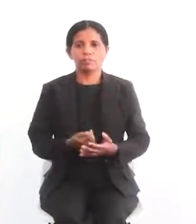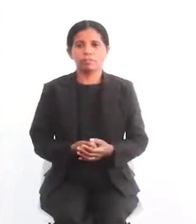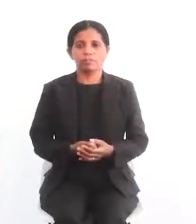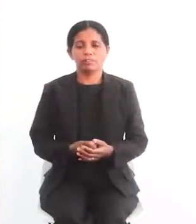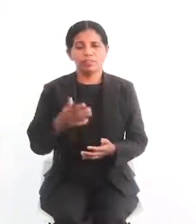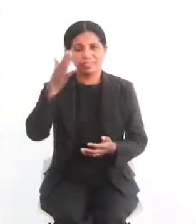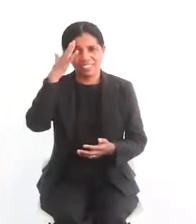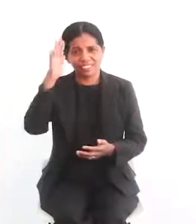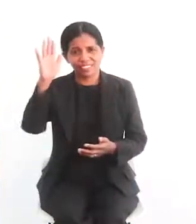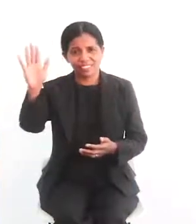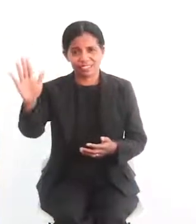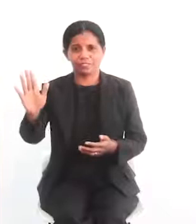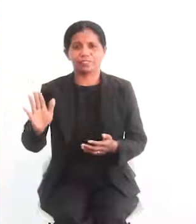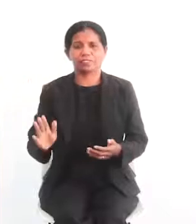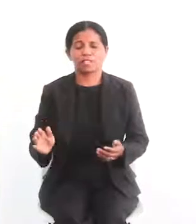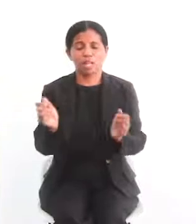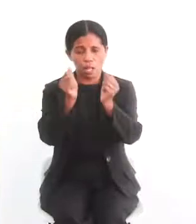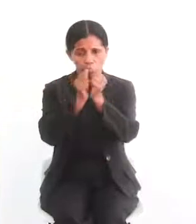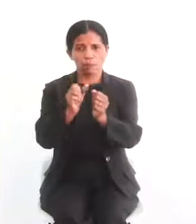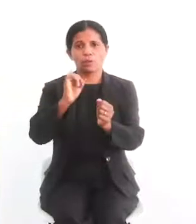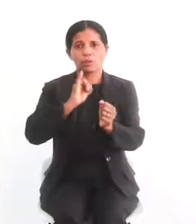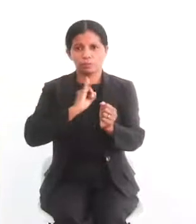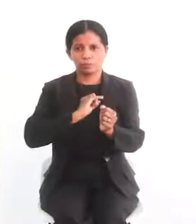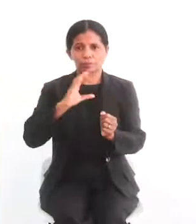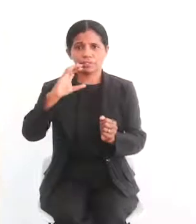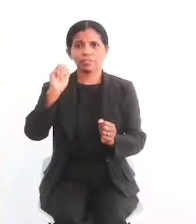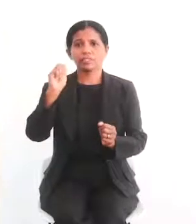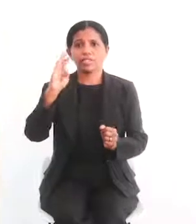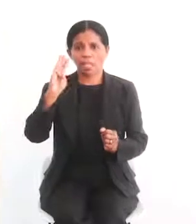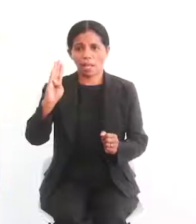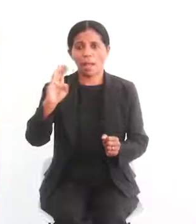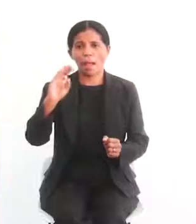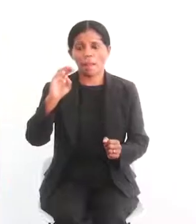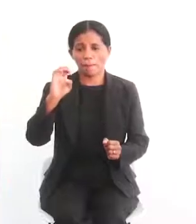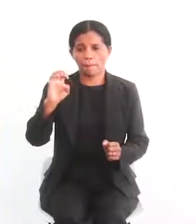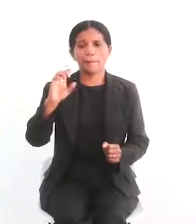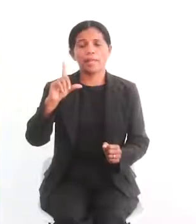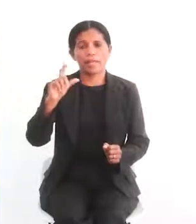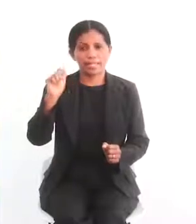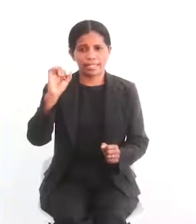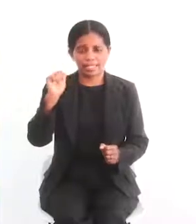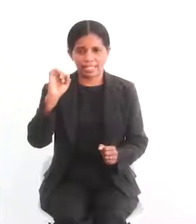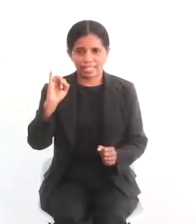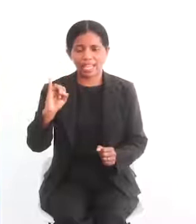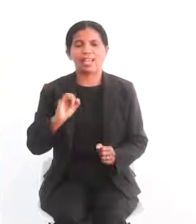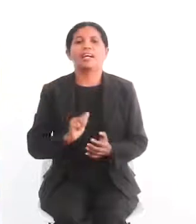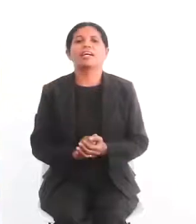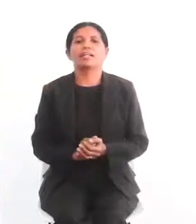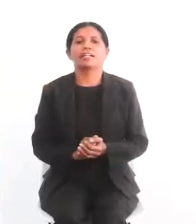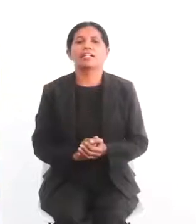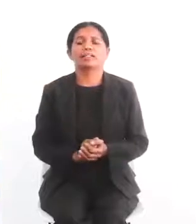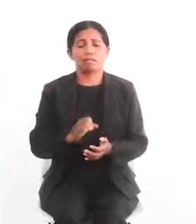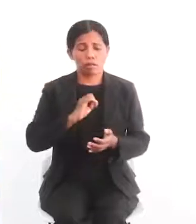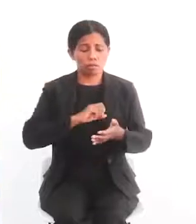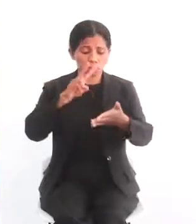Olá, volta outra vez comigo, Camélia Cardoso, no programa Escola Baúma. Agora eu vou ler um texto para